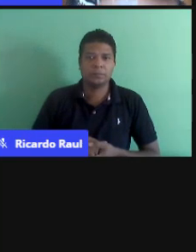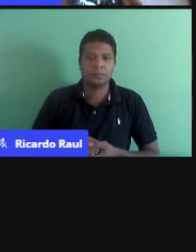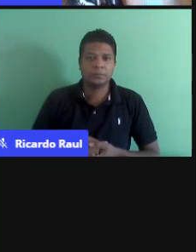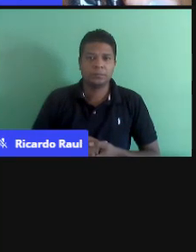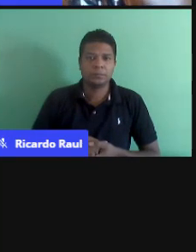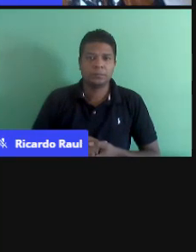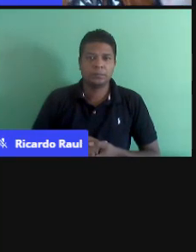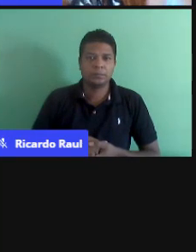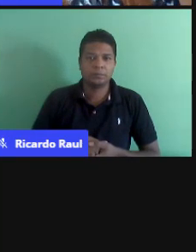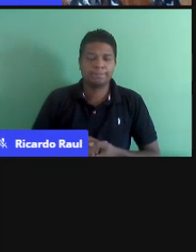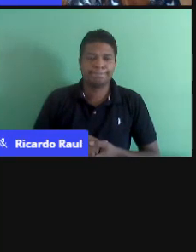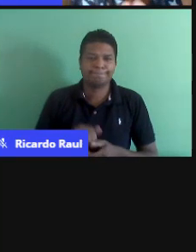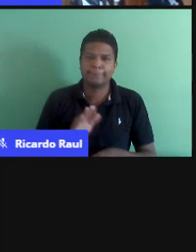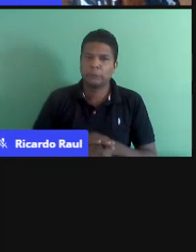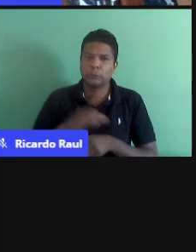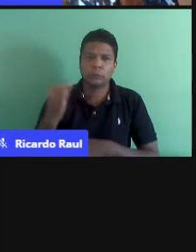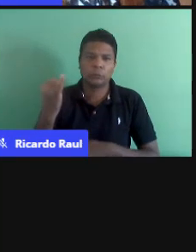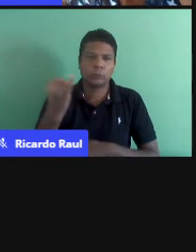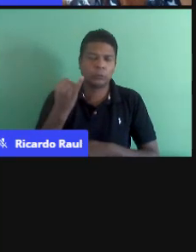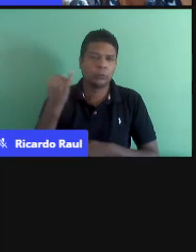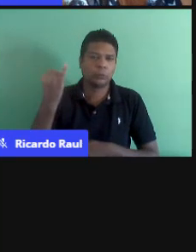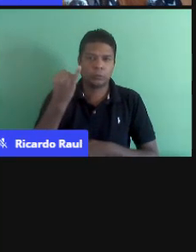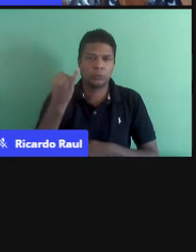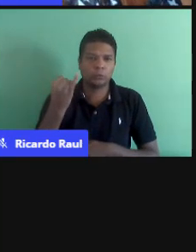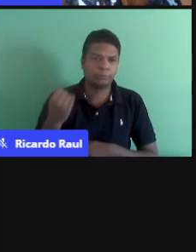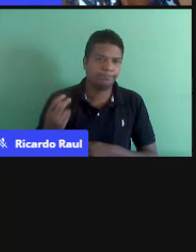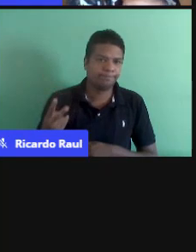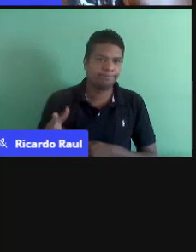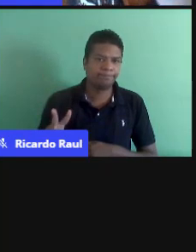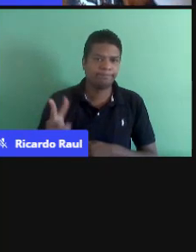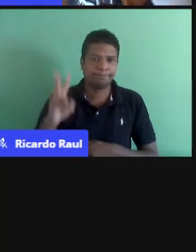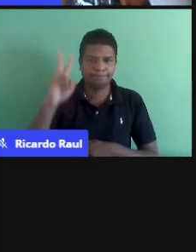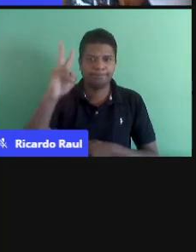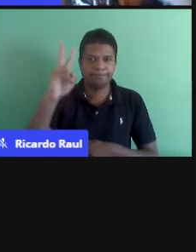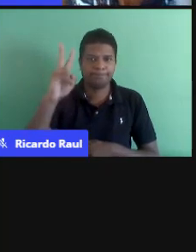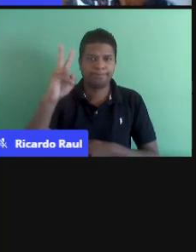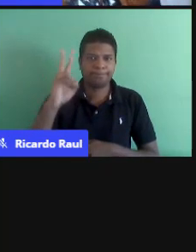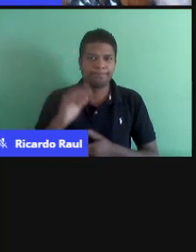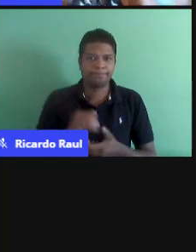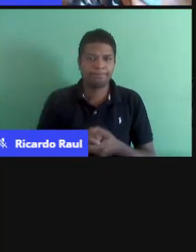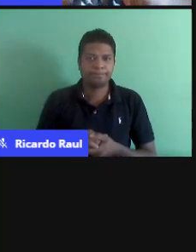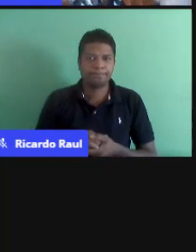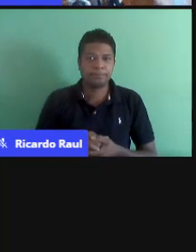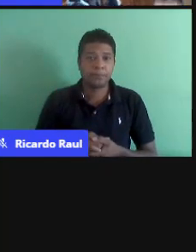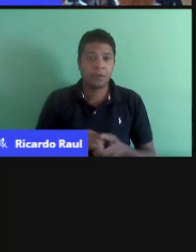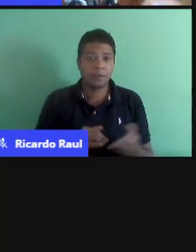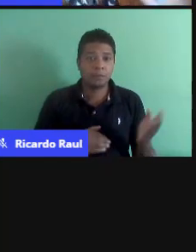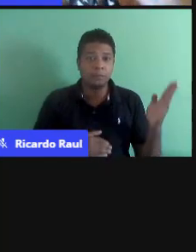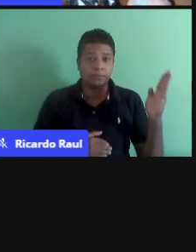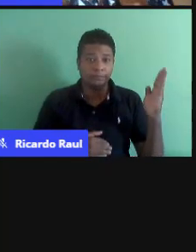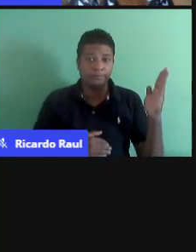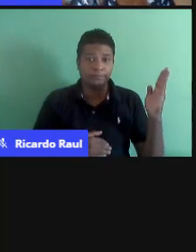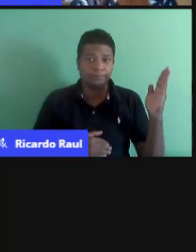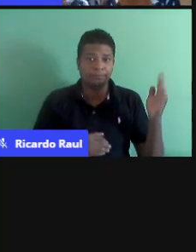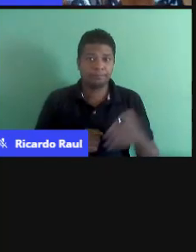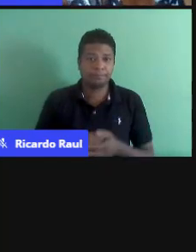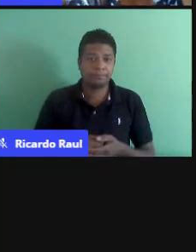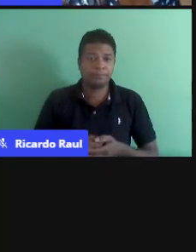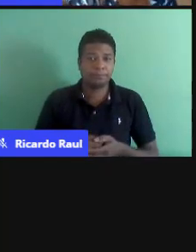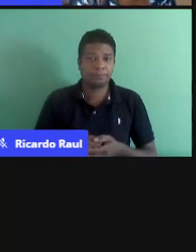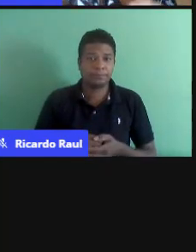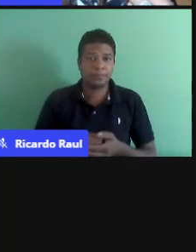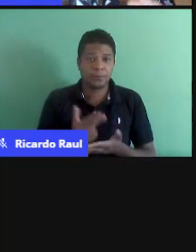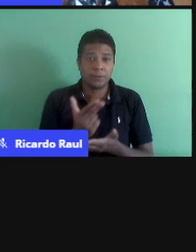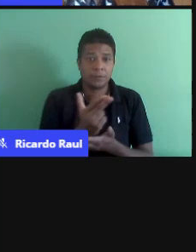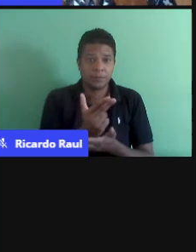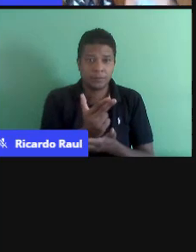Então, é muito importante essa valorização. Olha essa citação. O desenho é um pedacinho